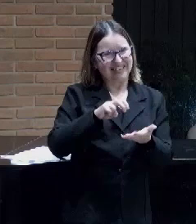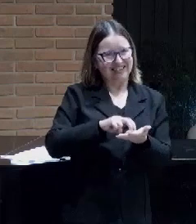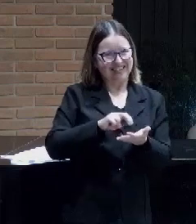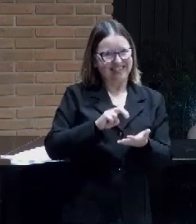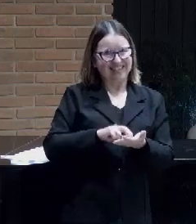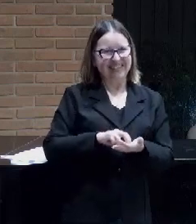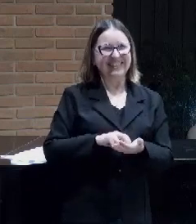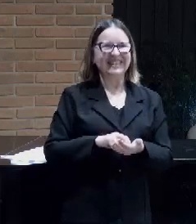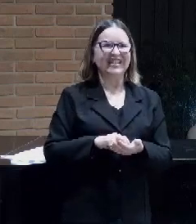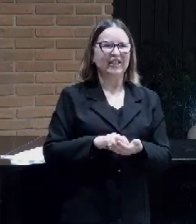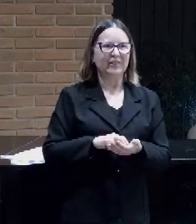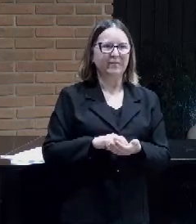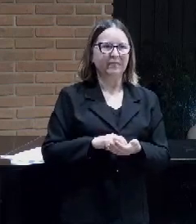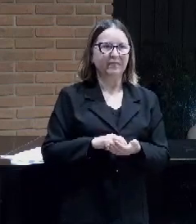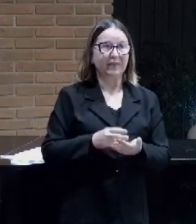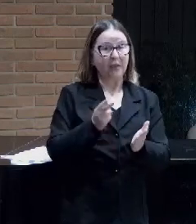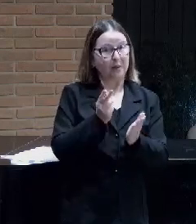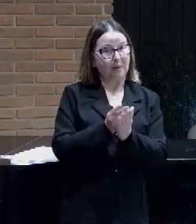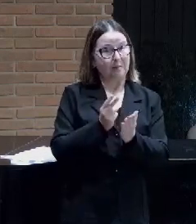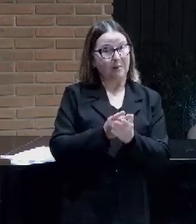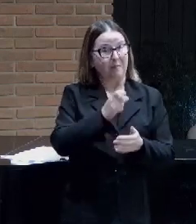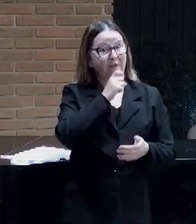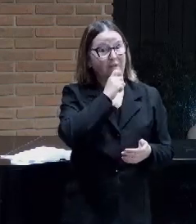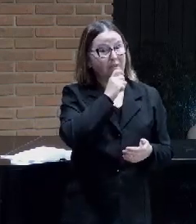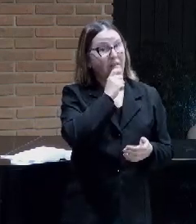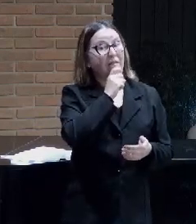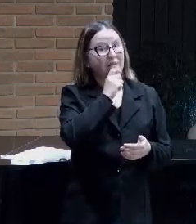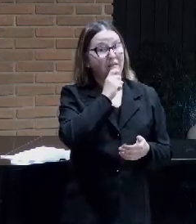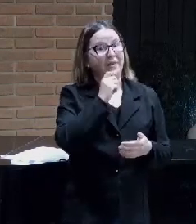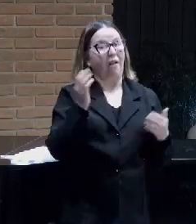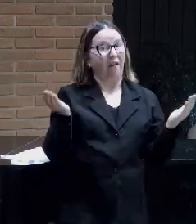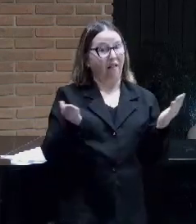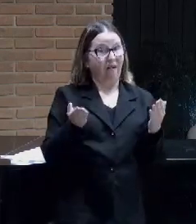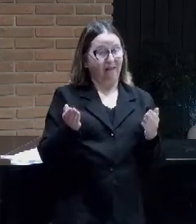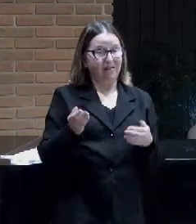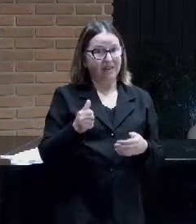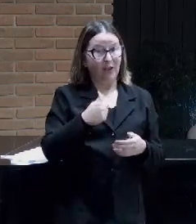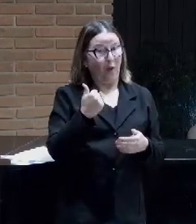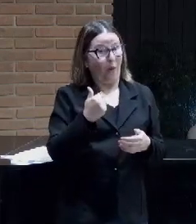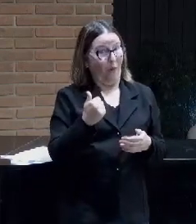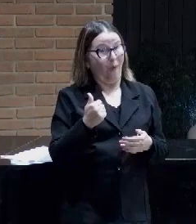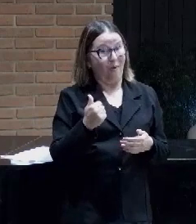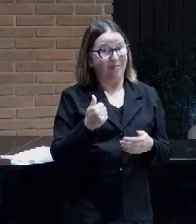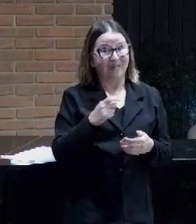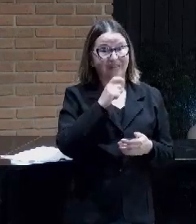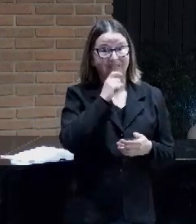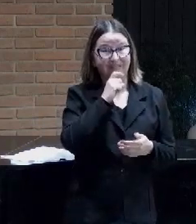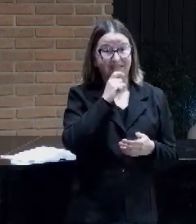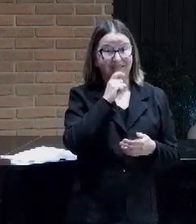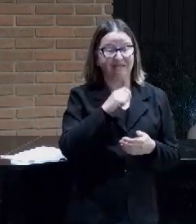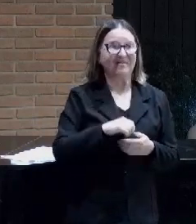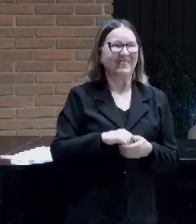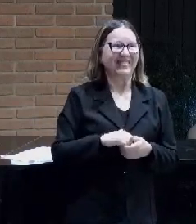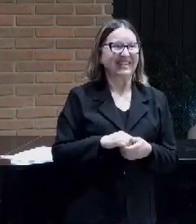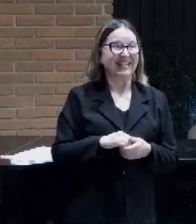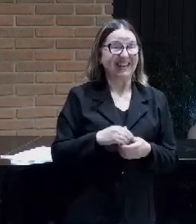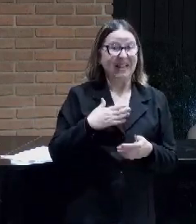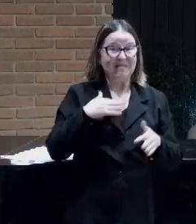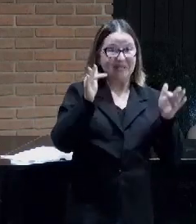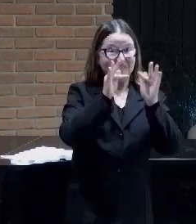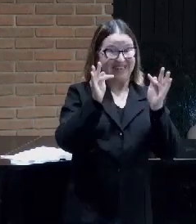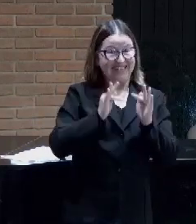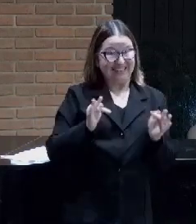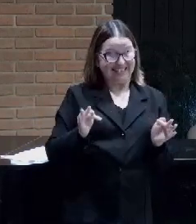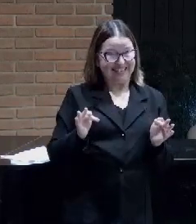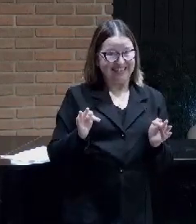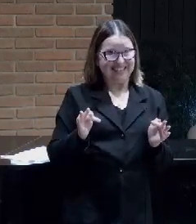que, apesar do frio intenso, hoje eu acordei fazendo 11 graus, a minha felicidade é que